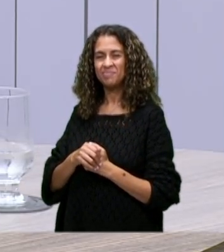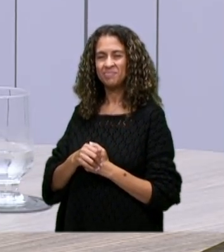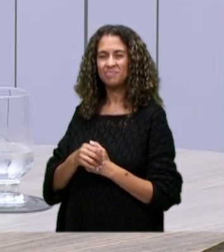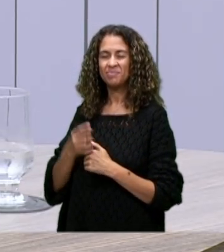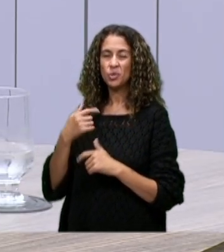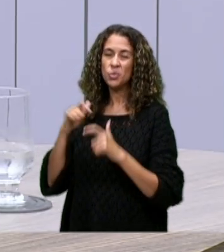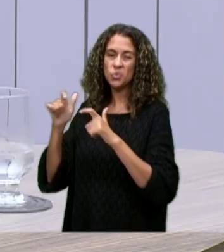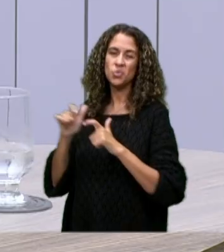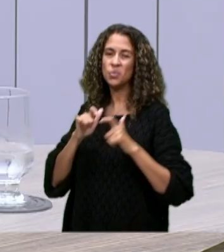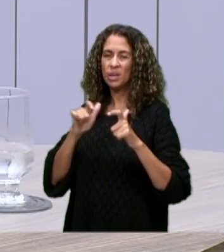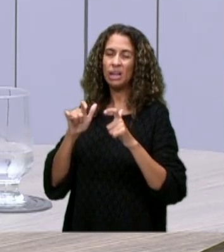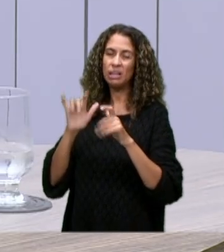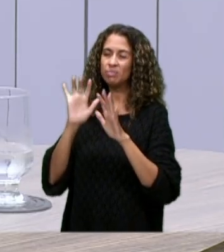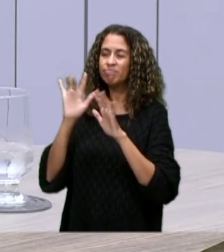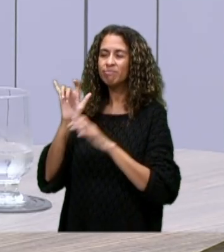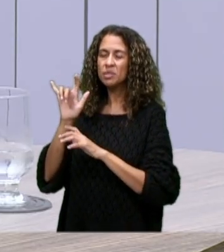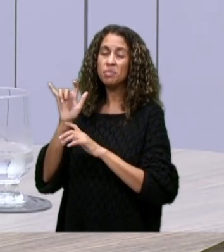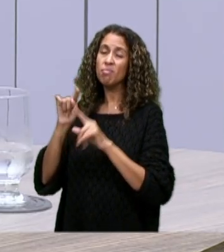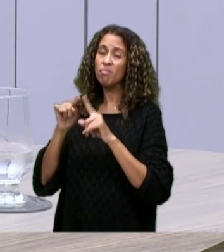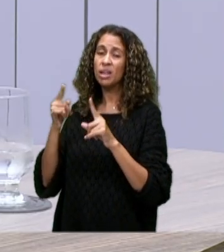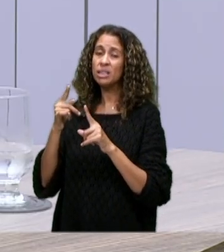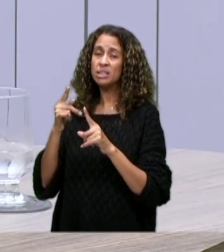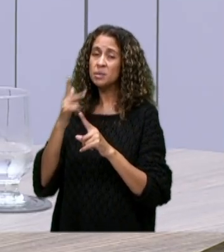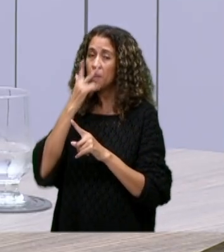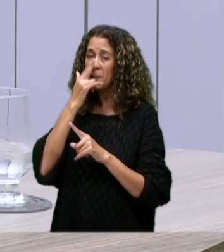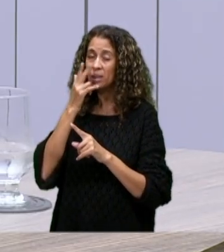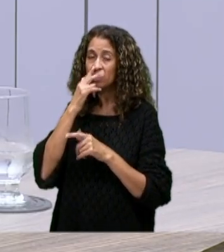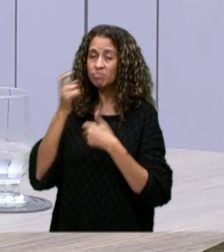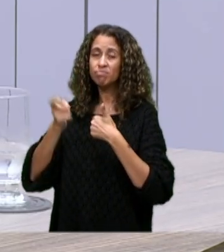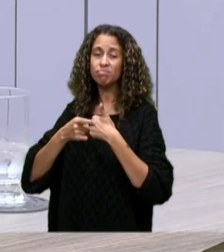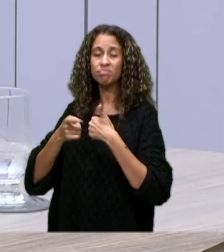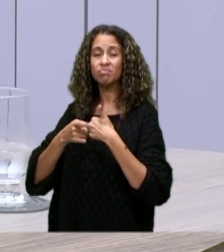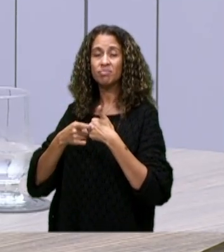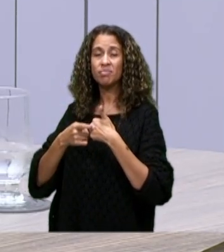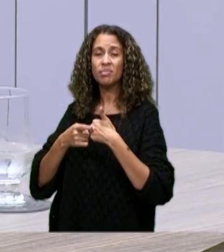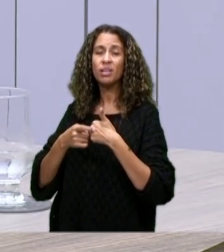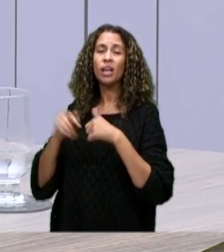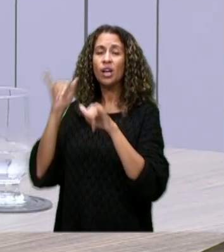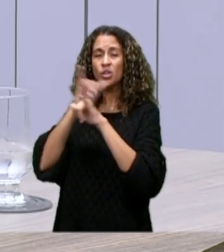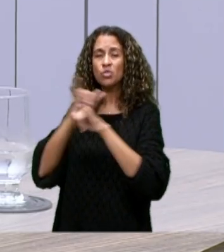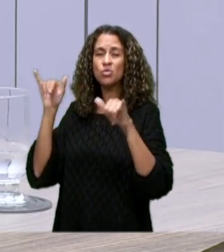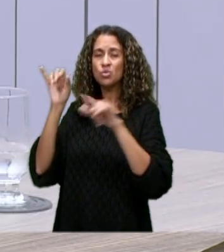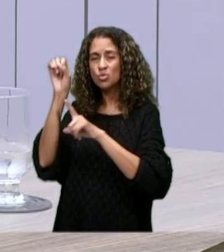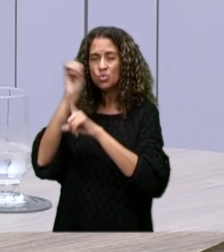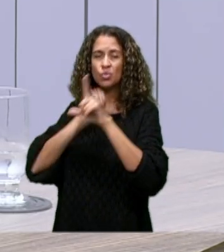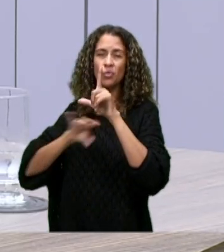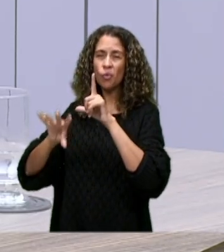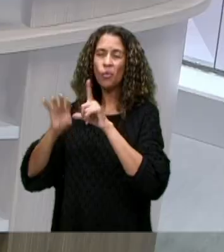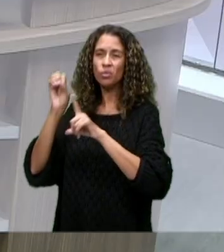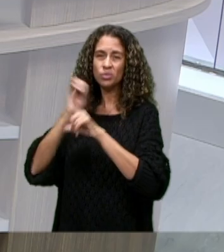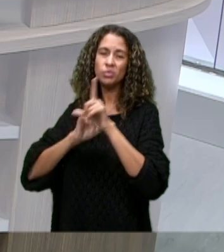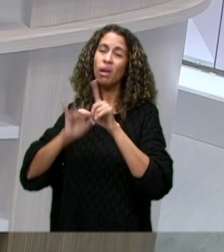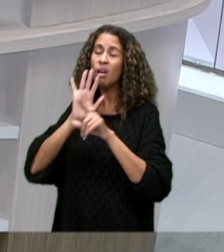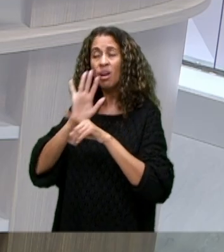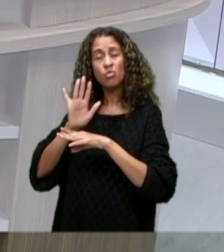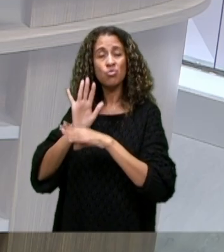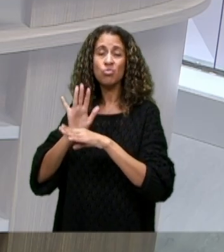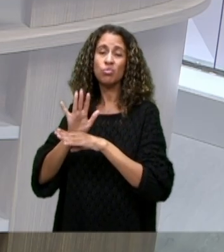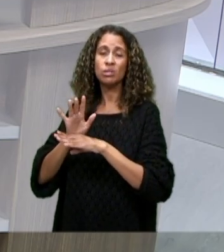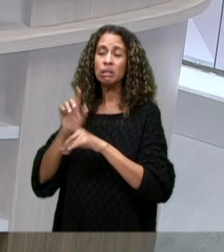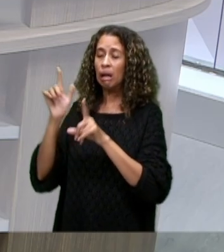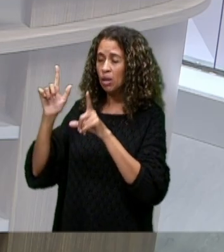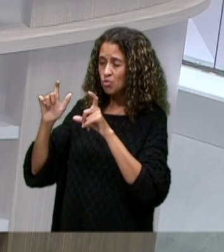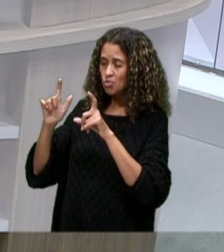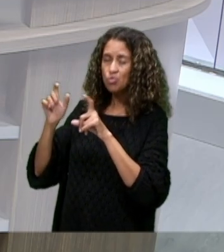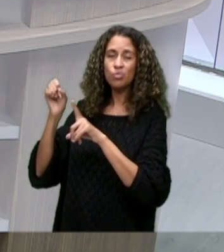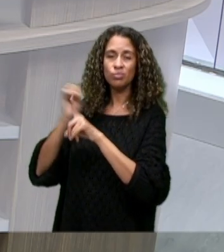nosso espaço hoje nas redes sociais, mas mesmo assim, quanto mais pessoas... Eu sempre falo, por favor, posta uma fotinho do livro, depois é isso que ajuda. Posta a fotinho do